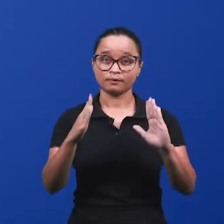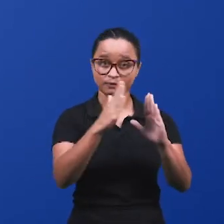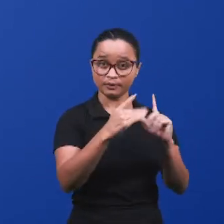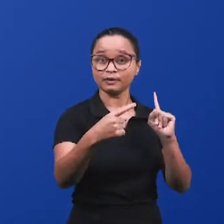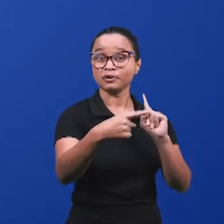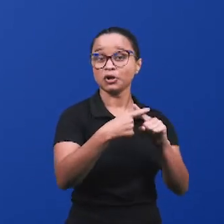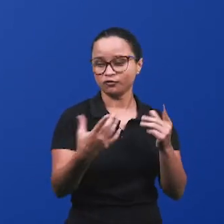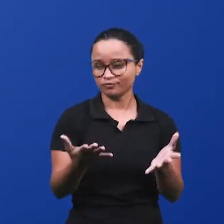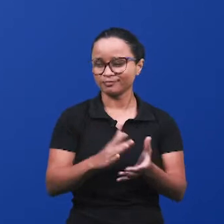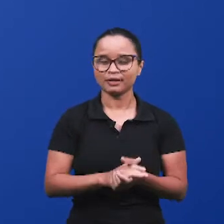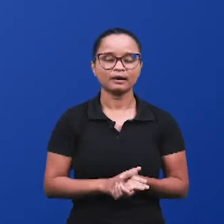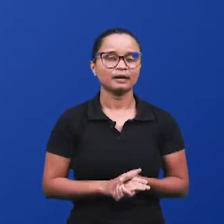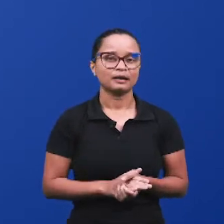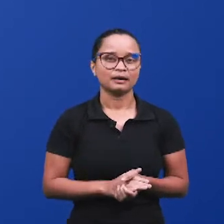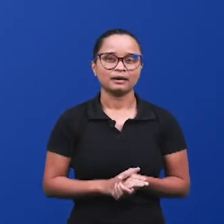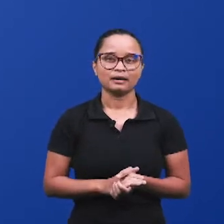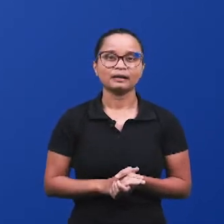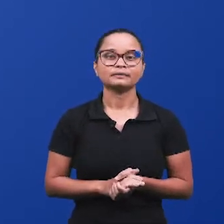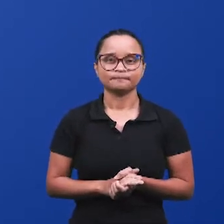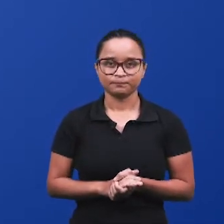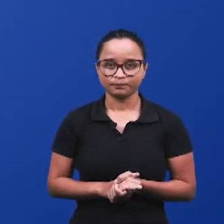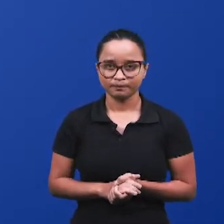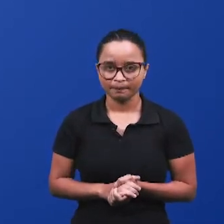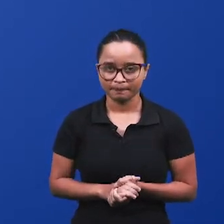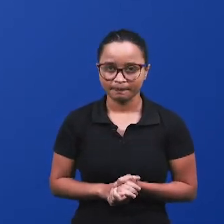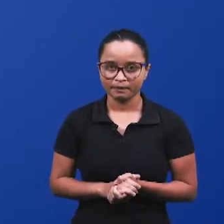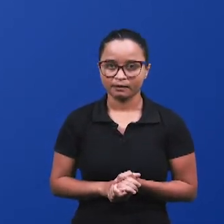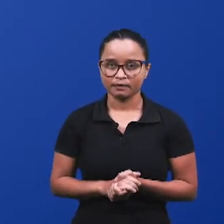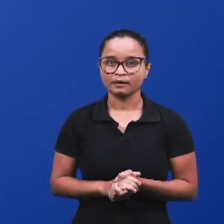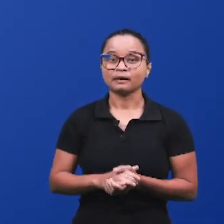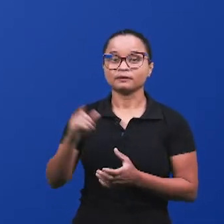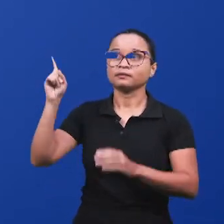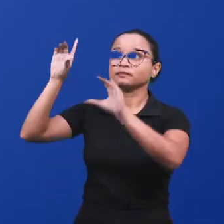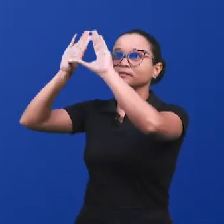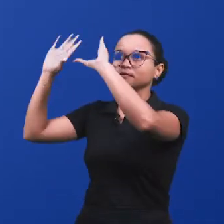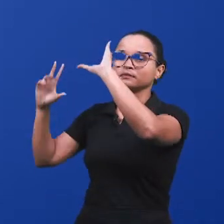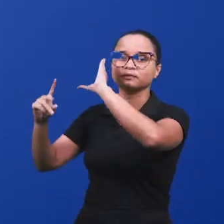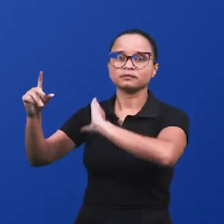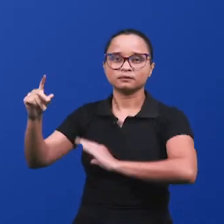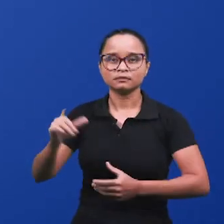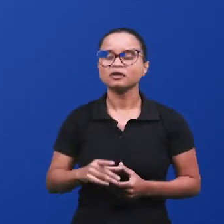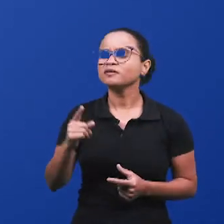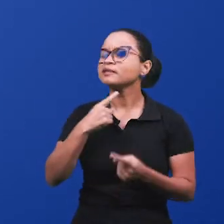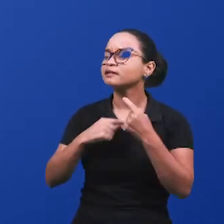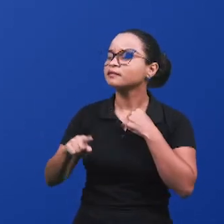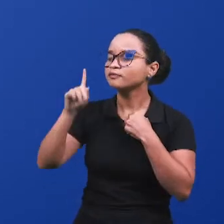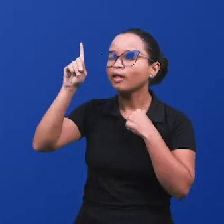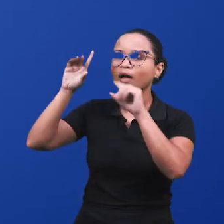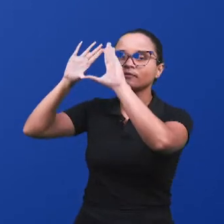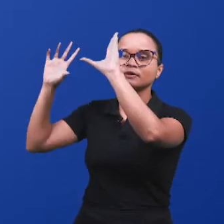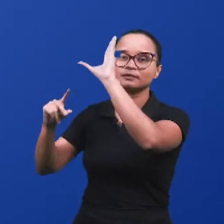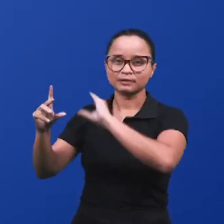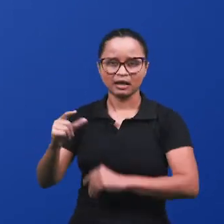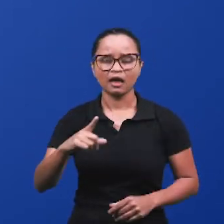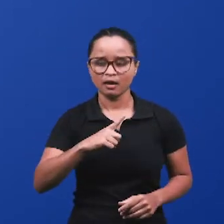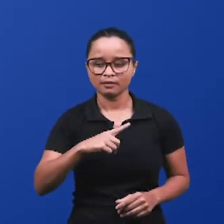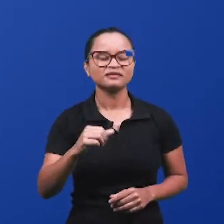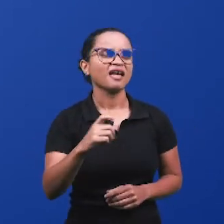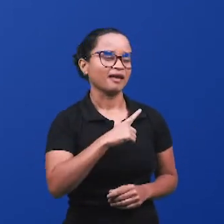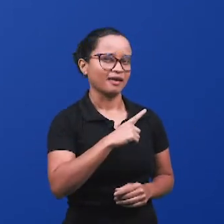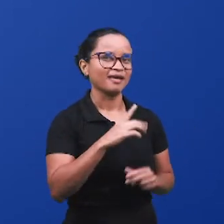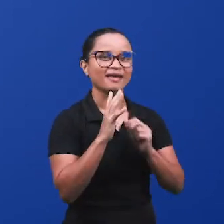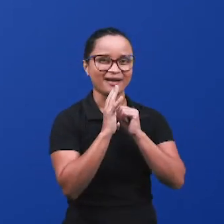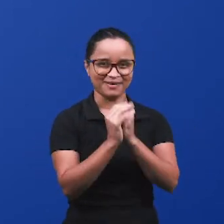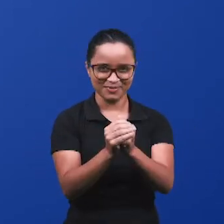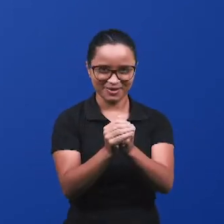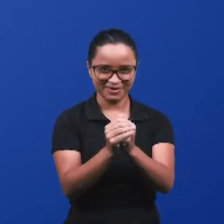A igreja. Para a igreja, né? Para a igreja ir para onde? Eternidade. Para a eternidade, né? E você tem vontade de ir para a eternidade?